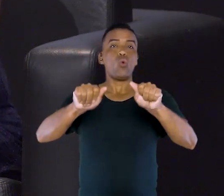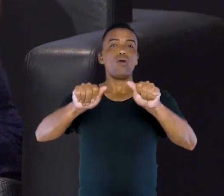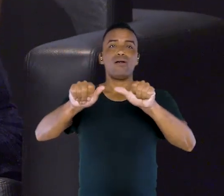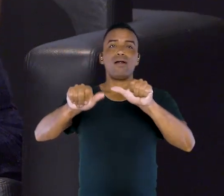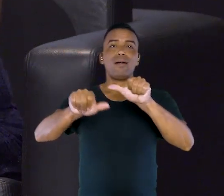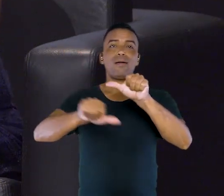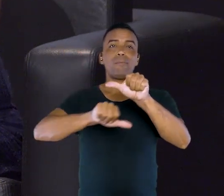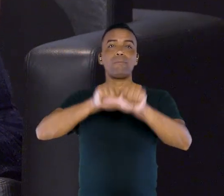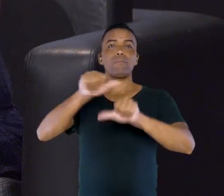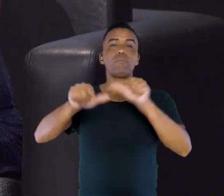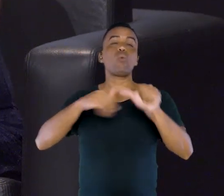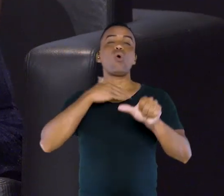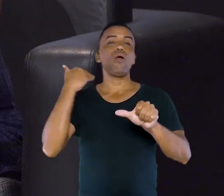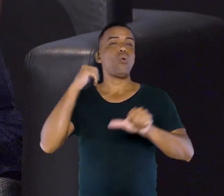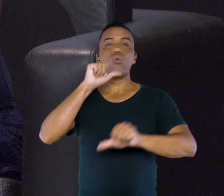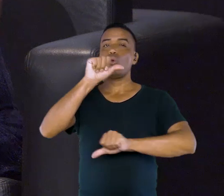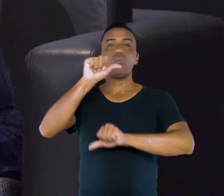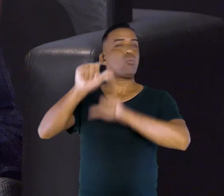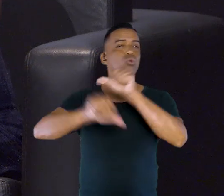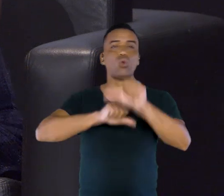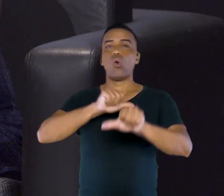se transformaram.